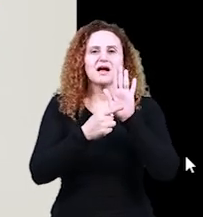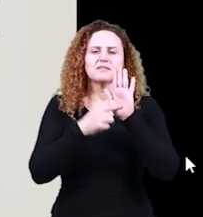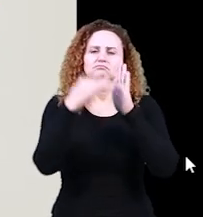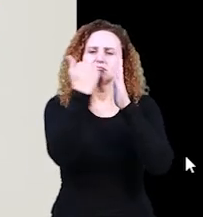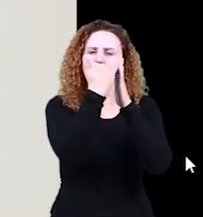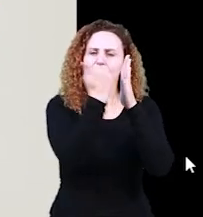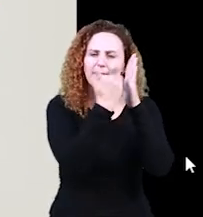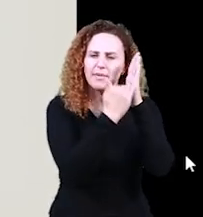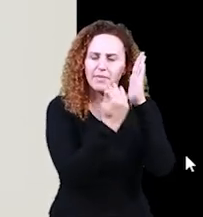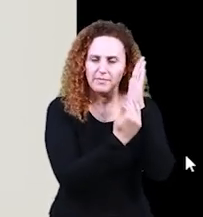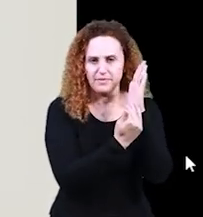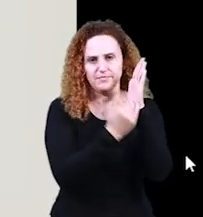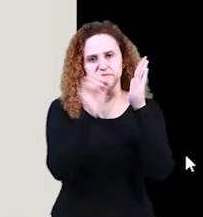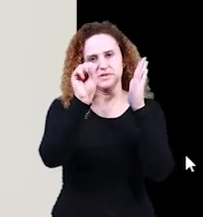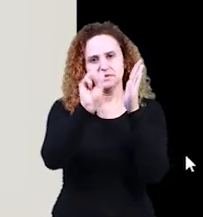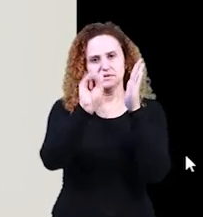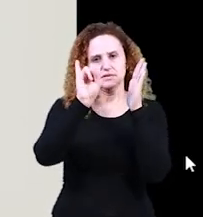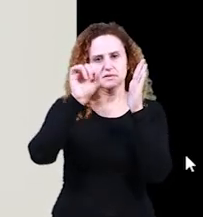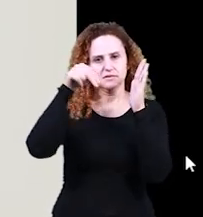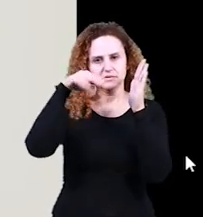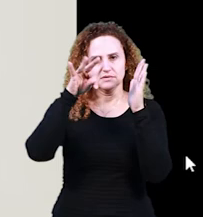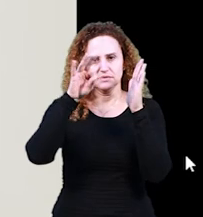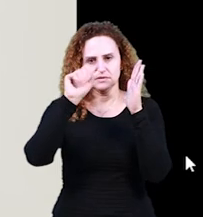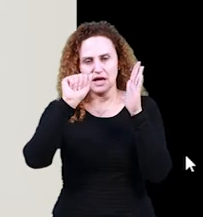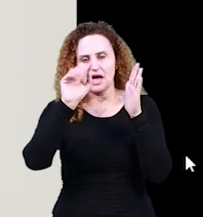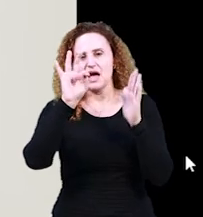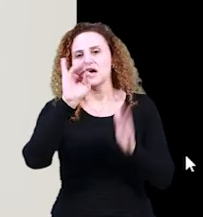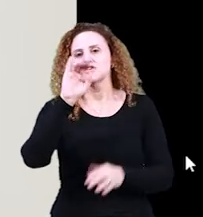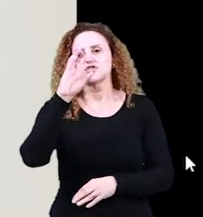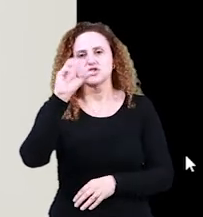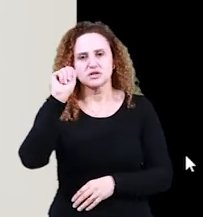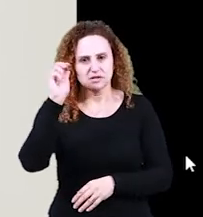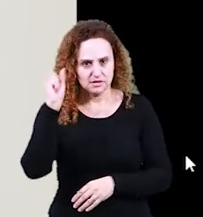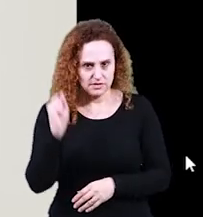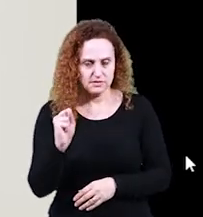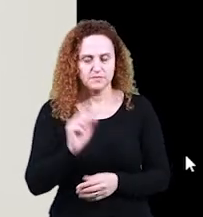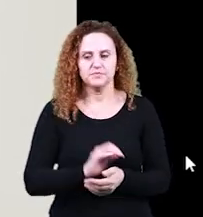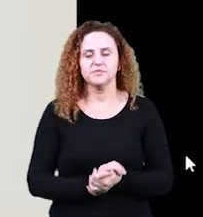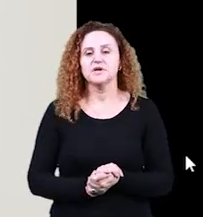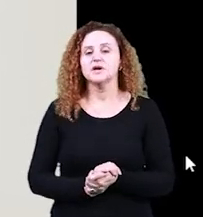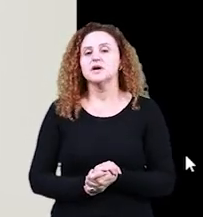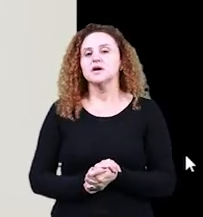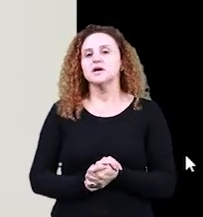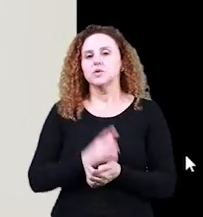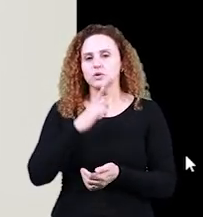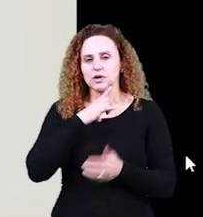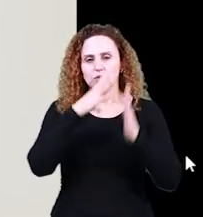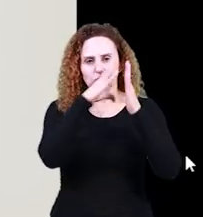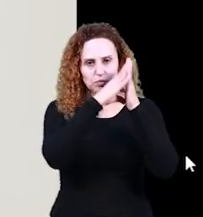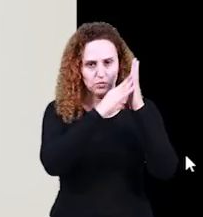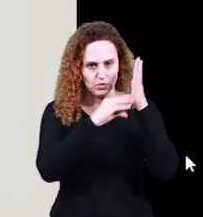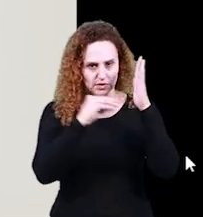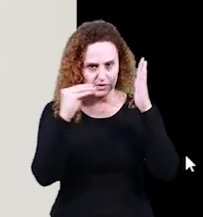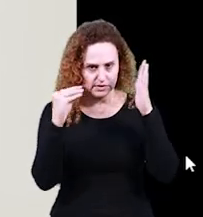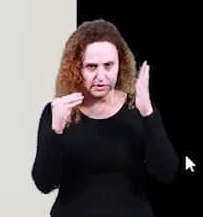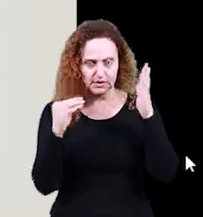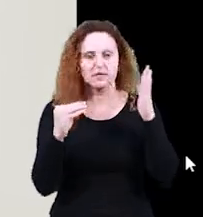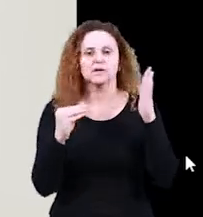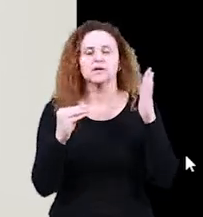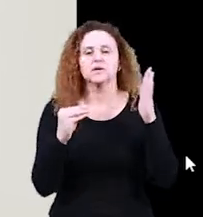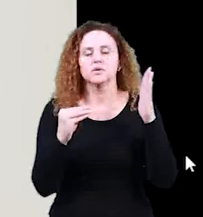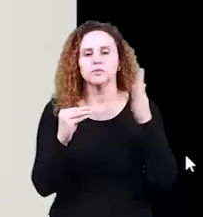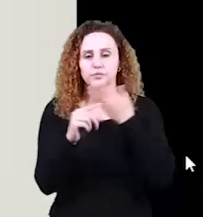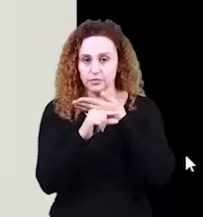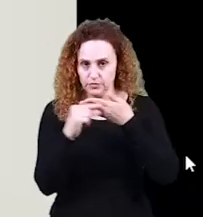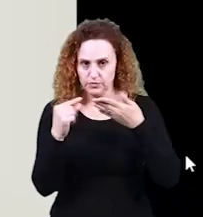sintáticas e explicar as suas transformações eu trouxe aqui o modelo de análise desenvolvida pelo chomsky